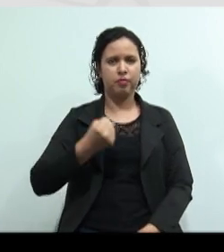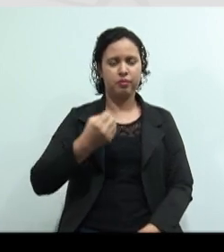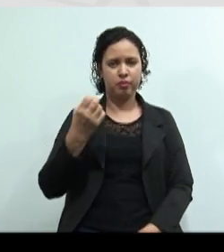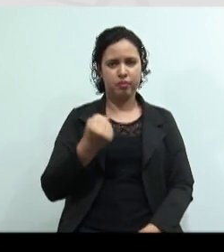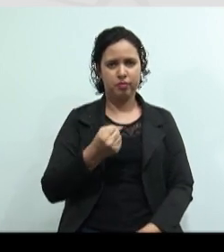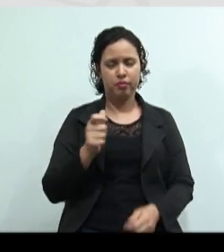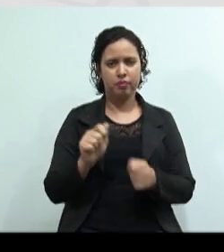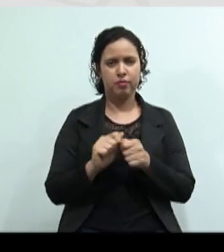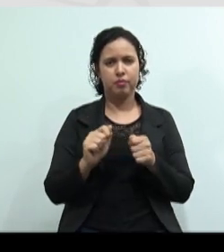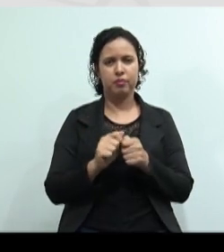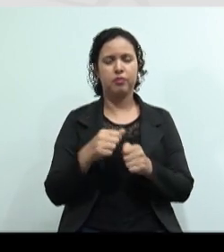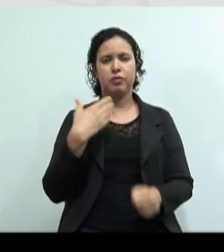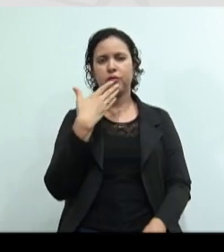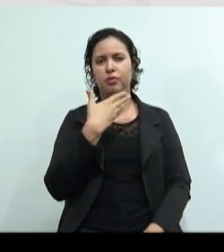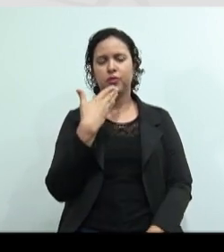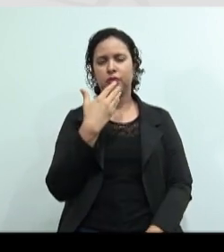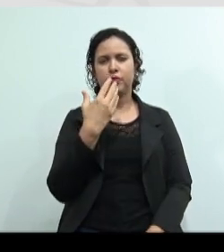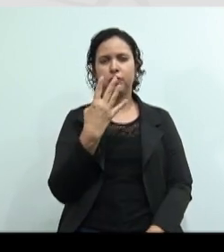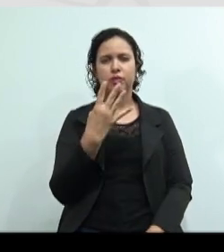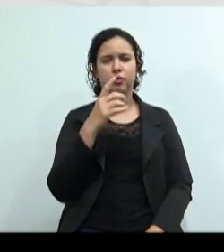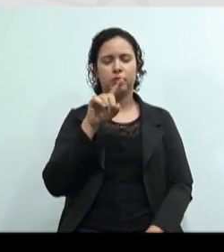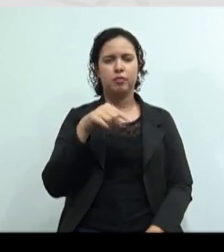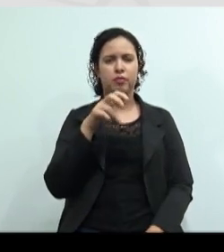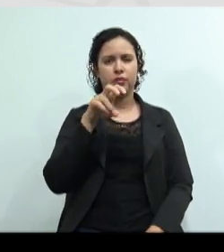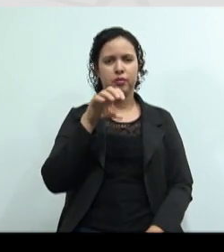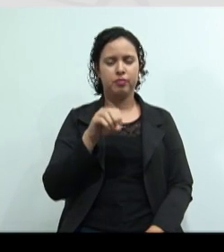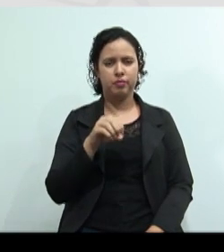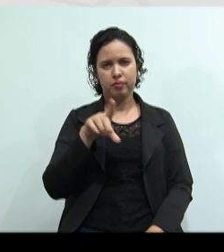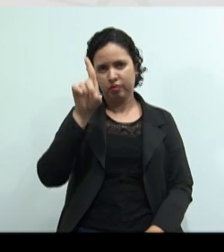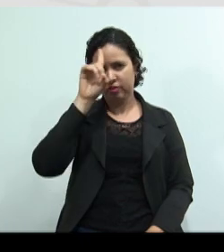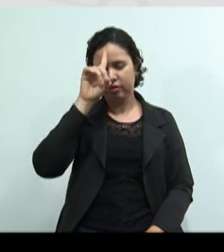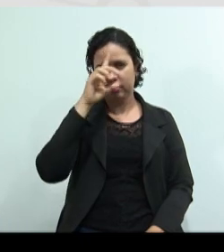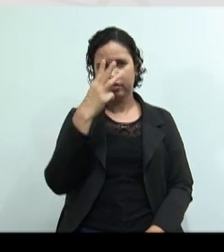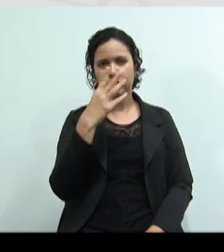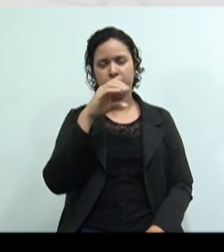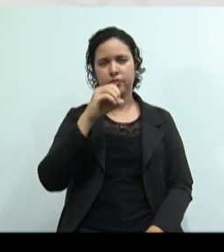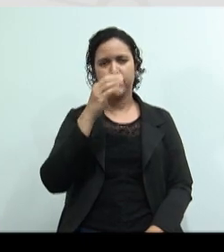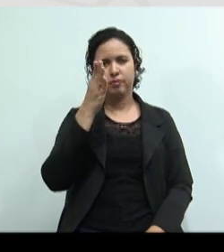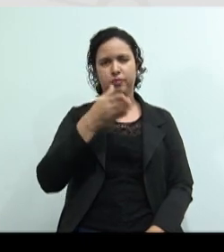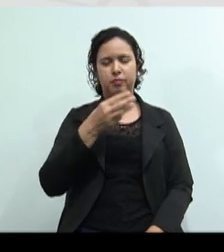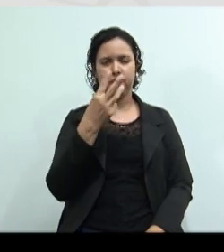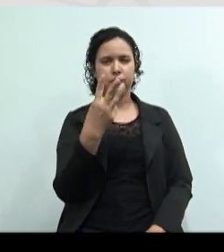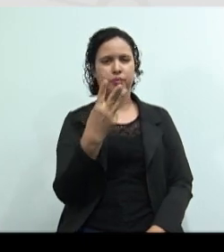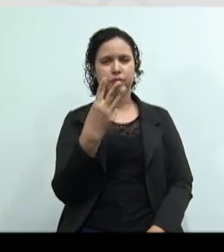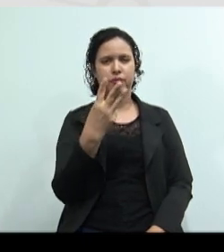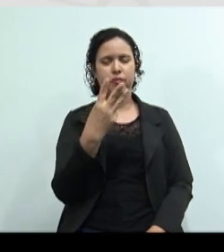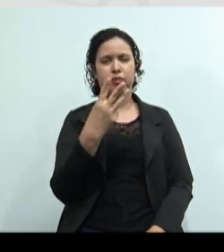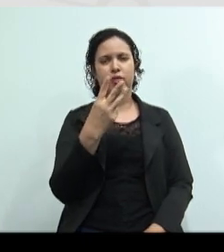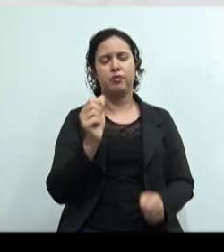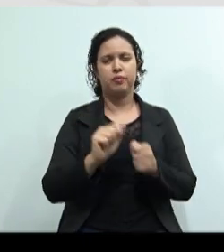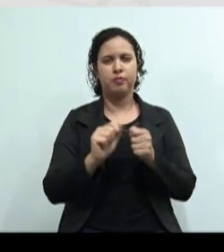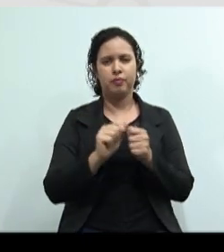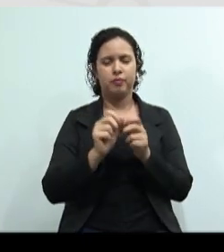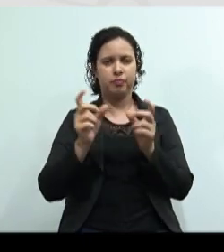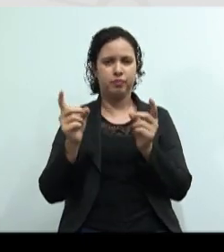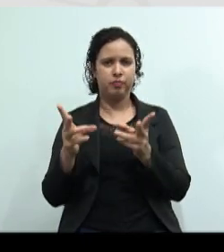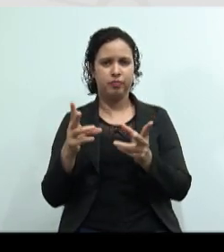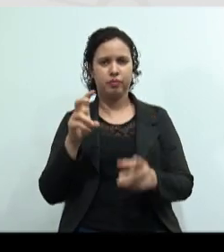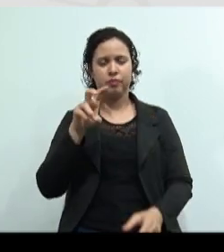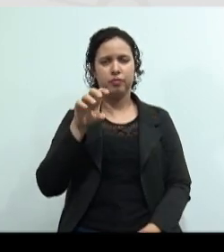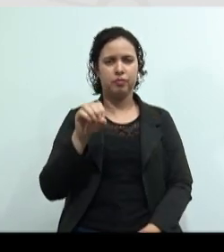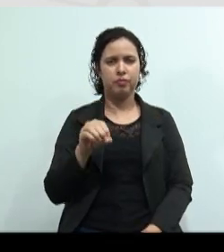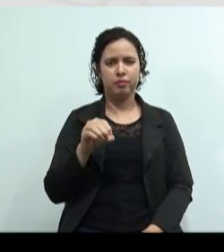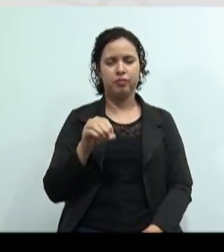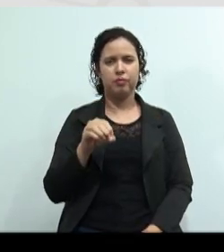doce, no valor de R$ 4,50. No dia 30/3, produção e venda de 50 pudins de leite